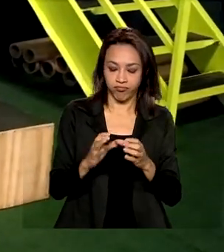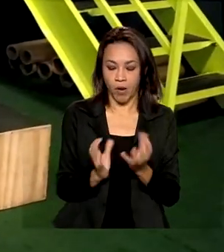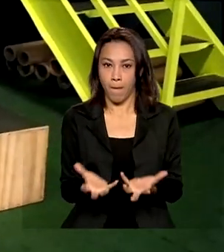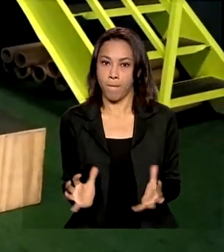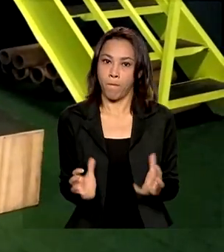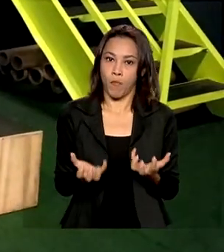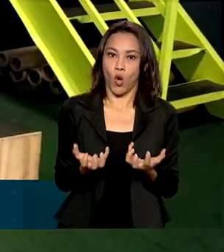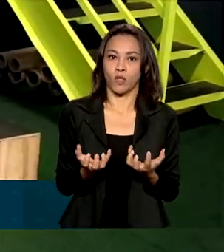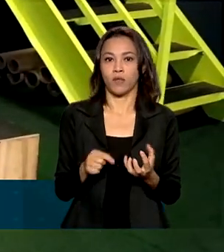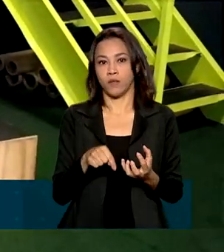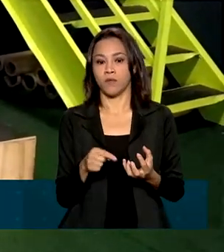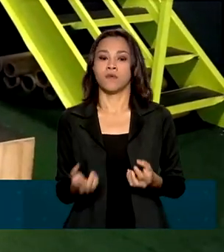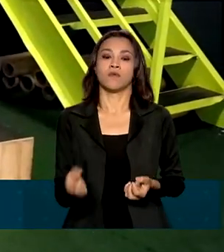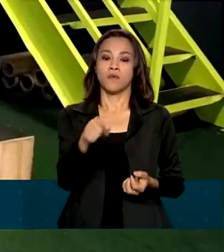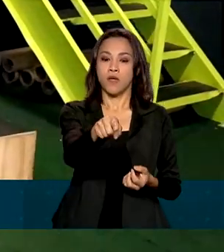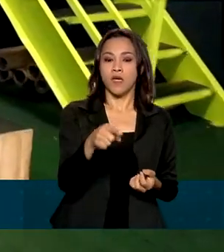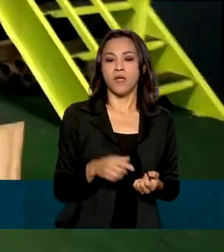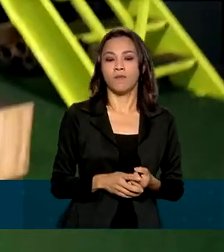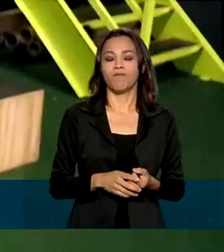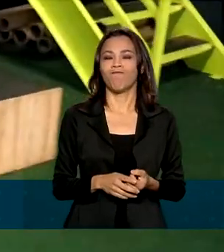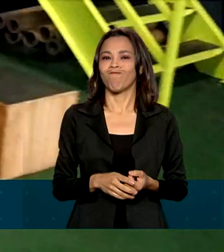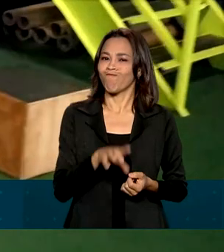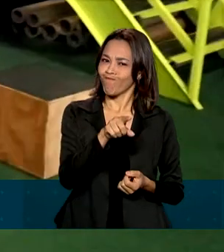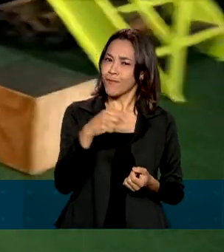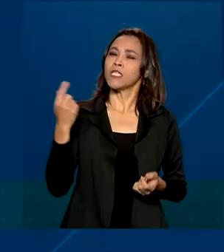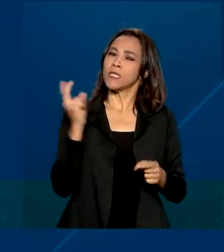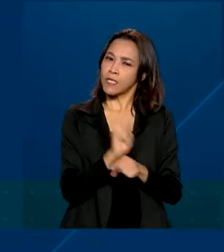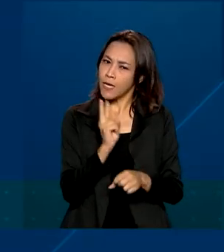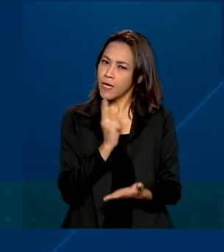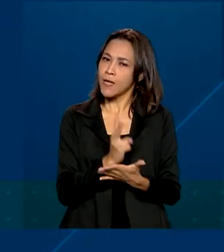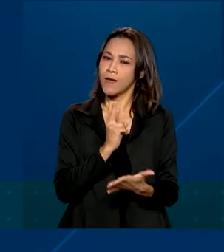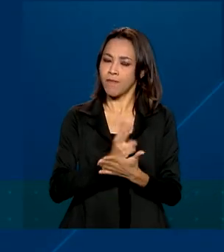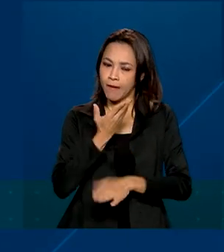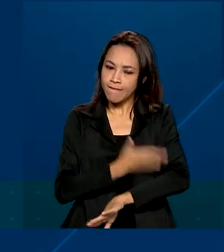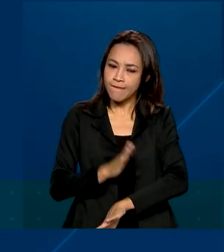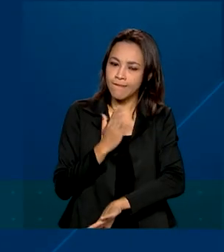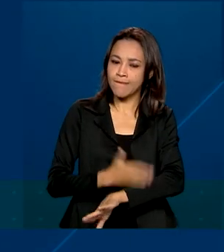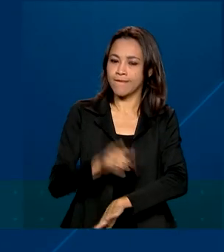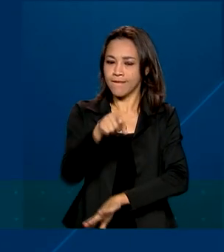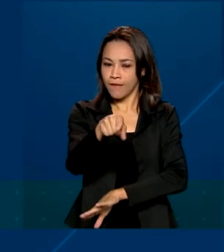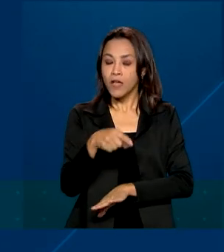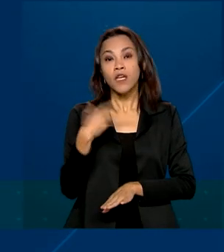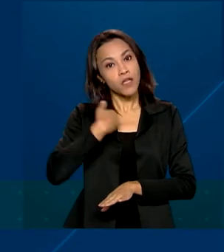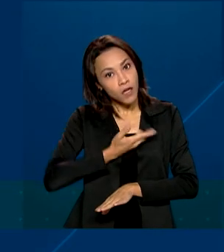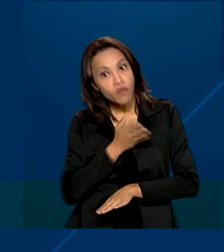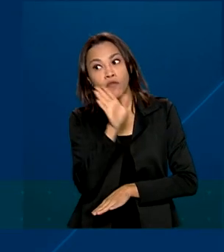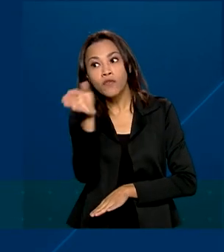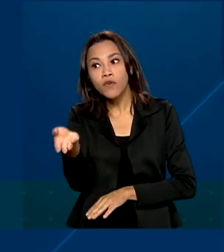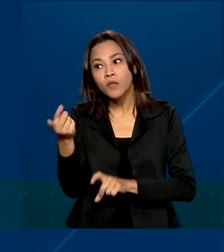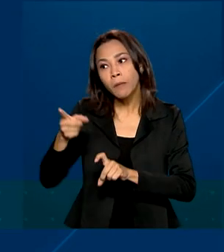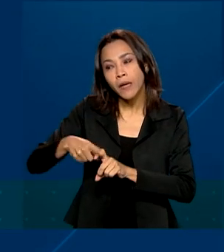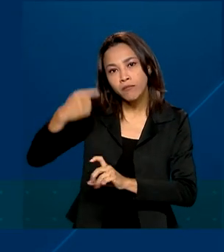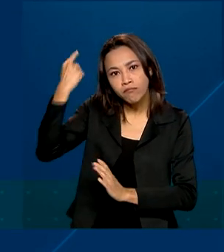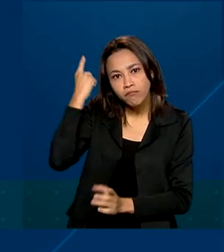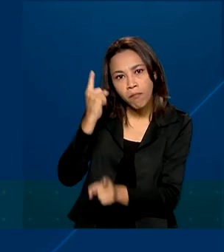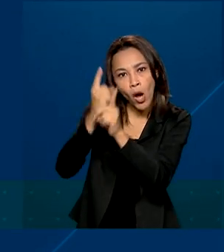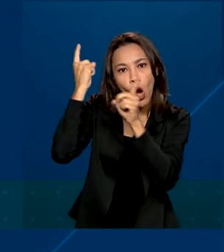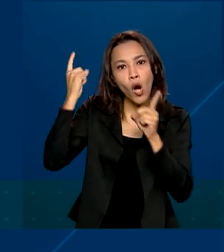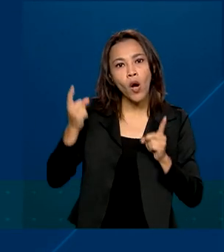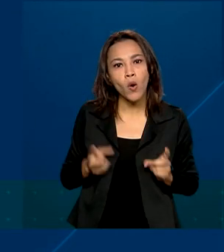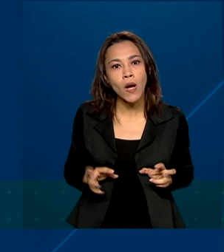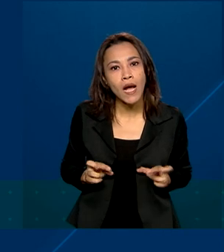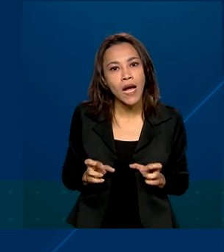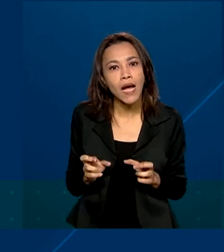Carlos 68 anos não abre mão de se cuidar e foi uma consulta de rotina que descobriu o câncer